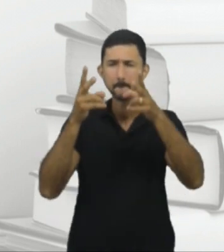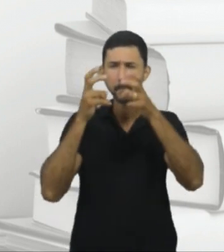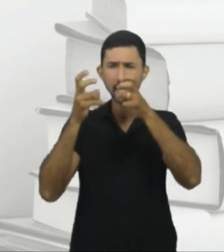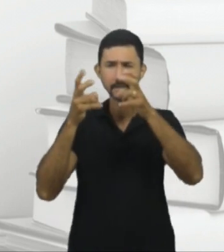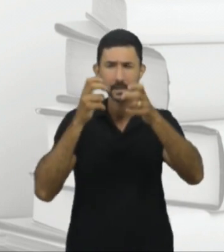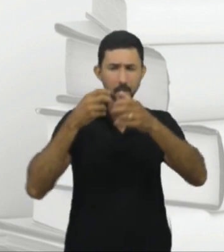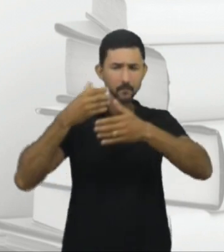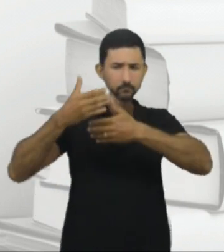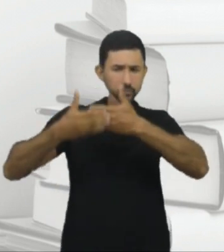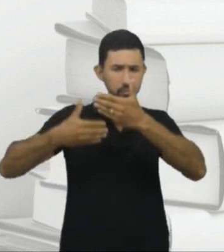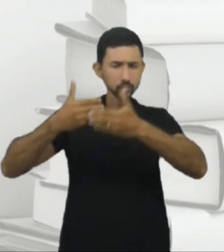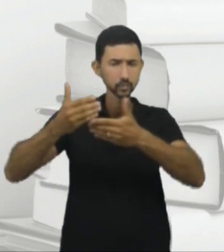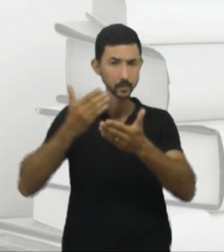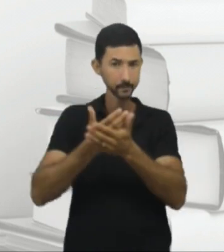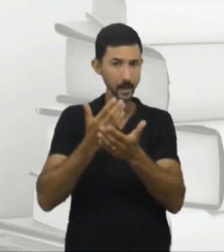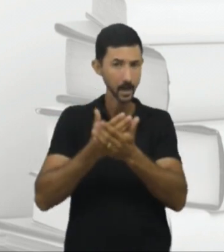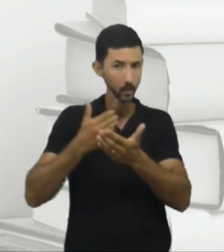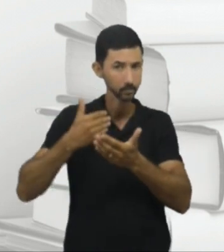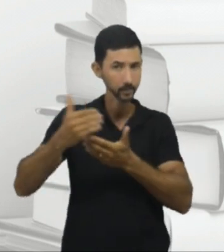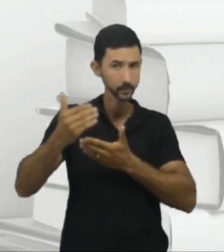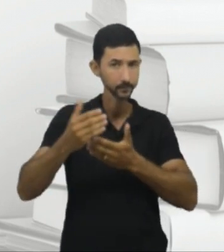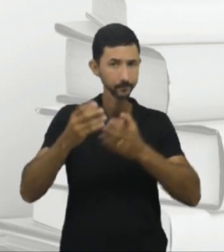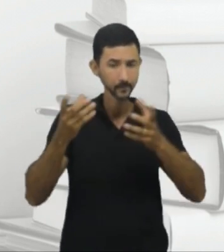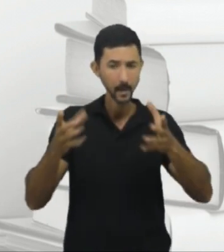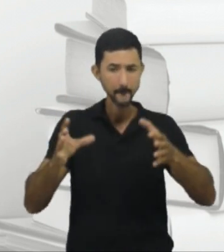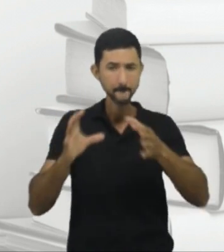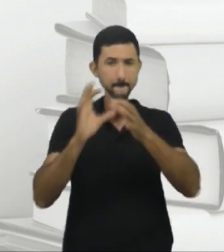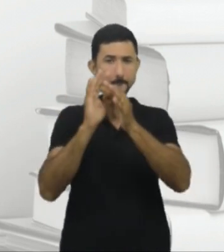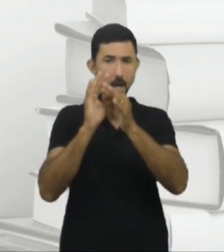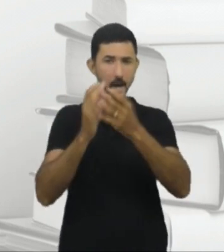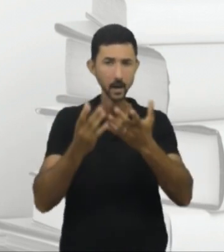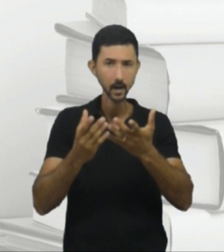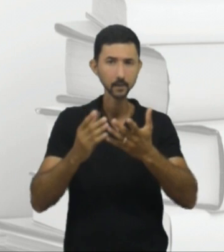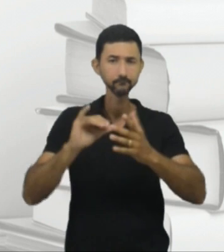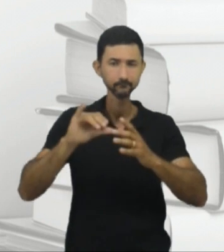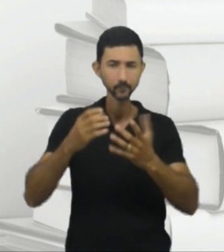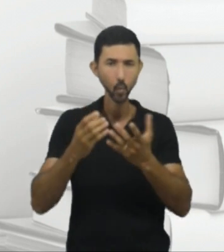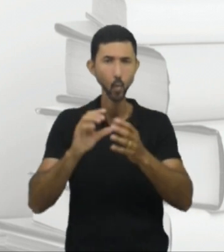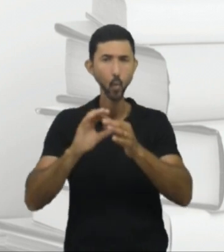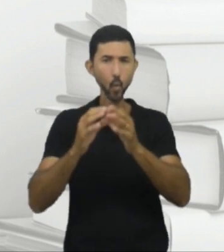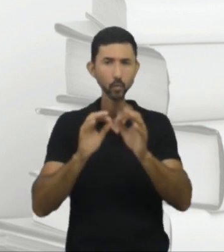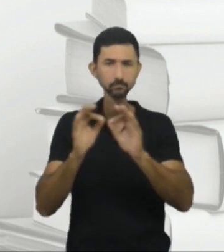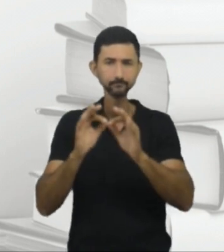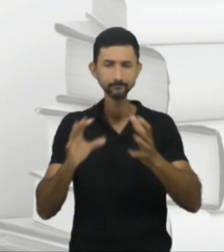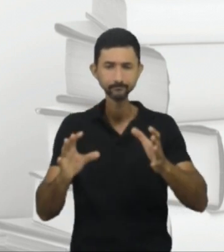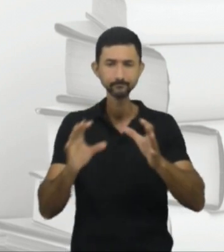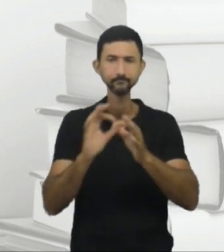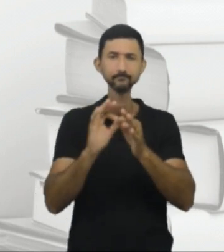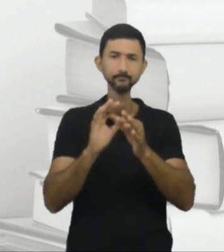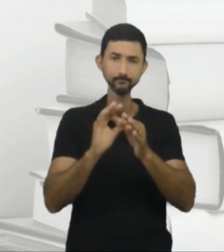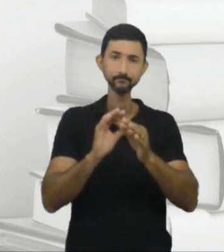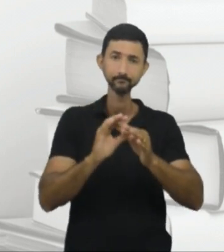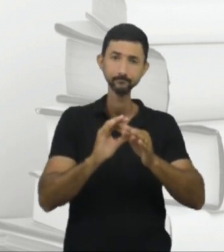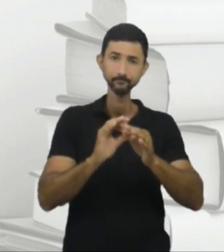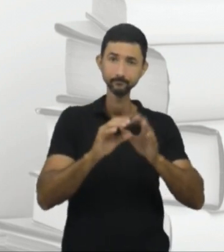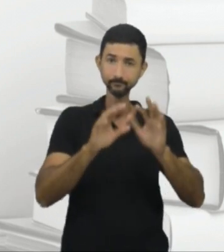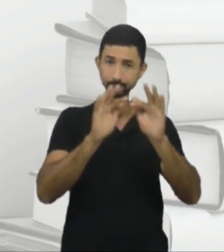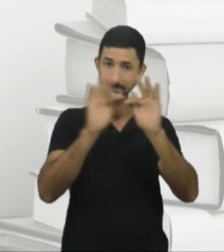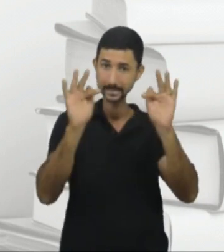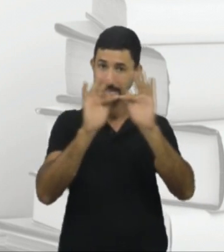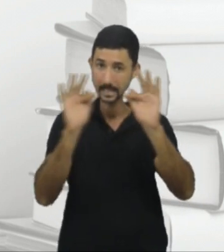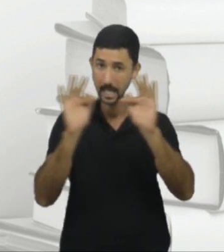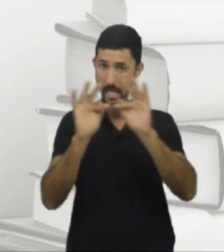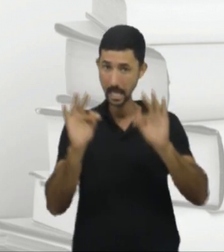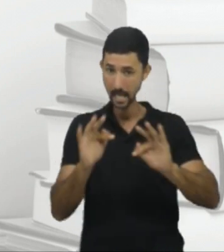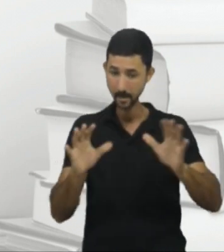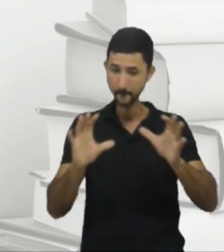perceber ao longo da aula que os conectores, as conjunções, elas podem ligar ou termos dentro de